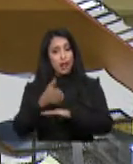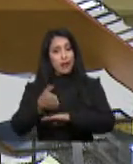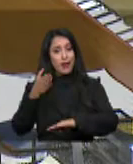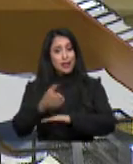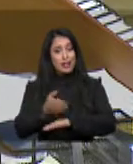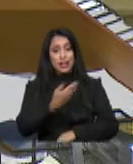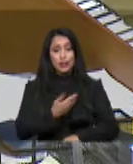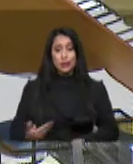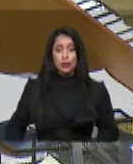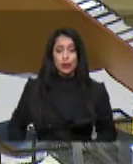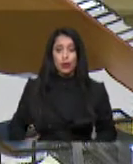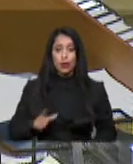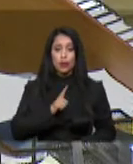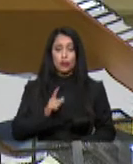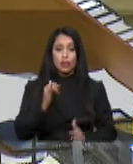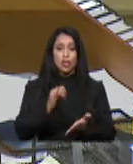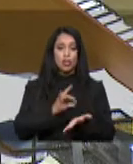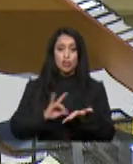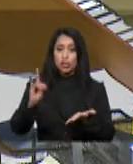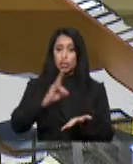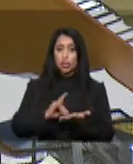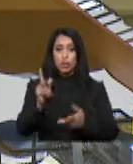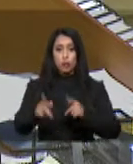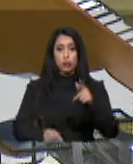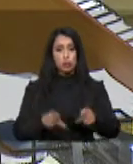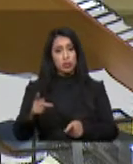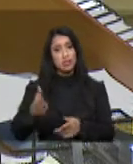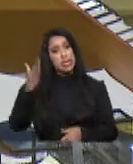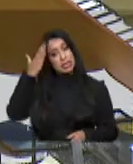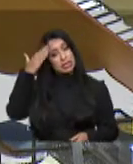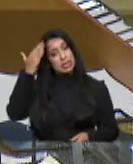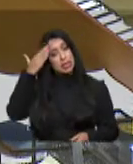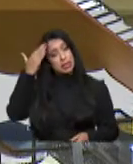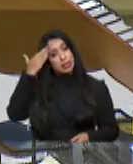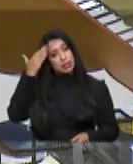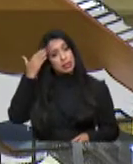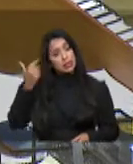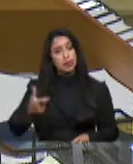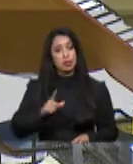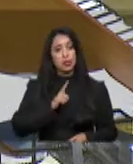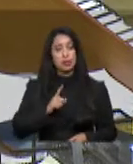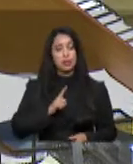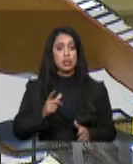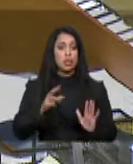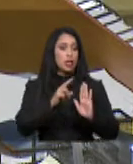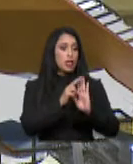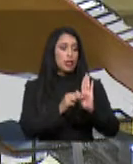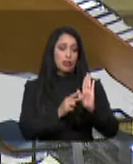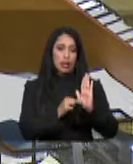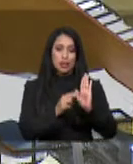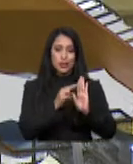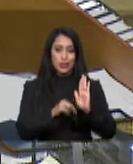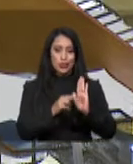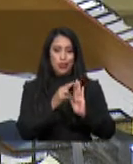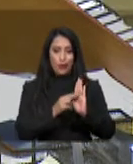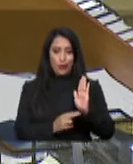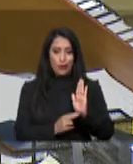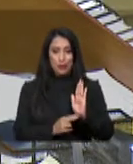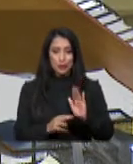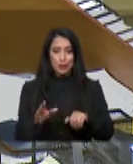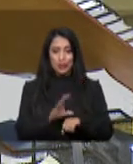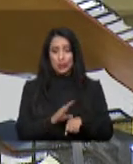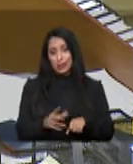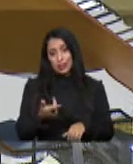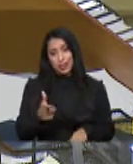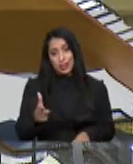governo plebiscitário digital populista que, como sabemos, não está dentro do quadro normativo constitucional brasileiro. Não